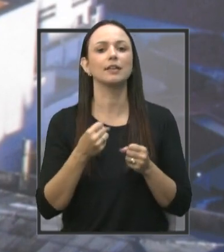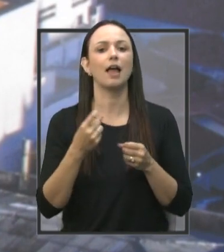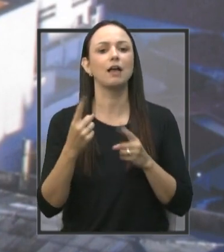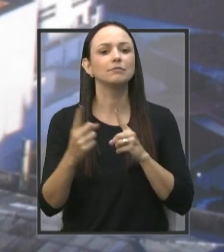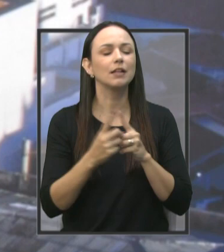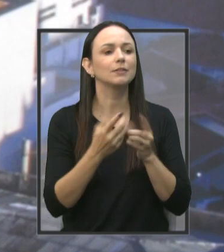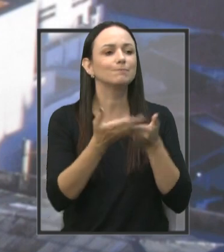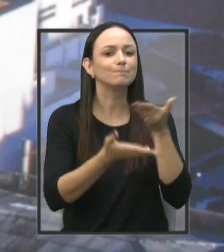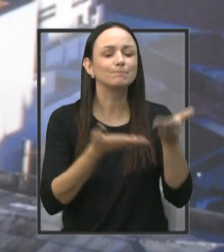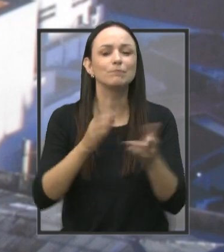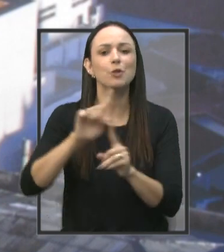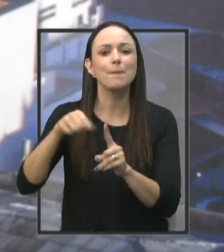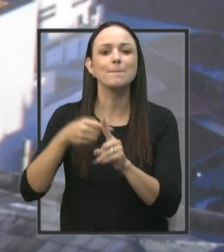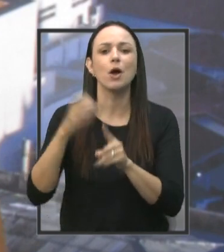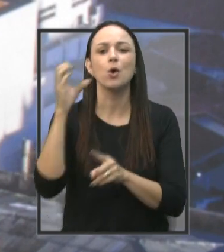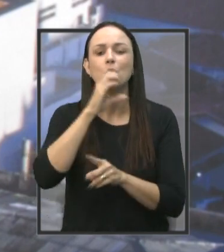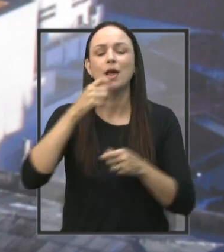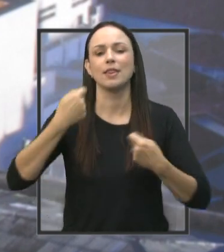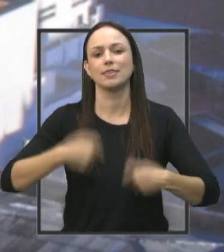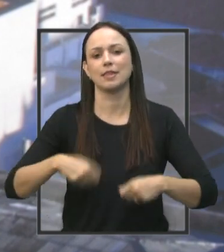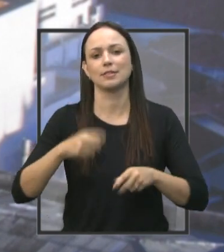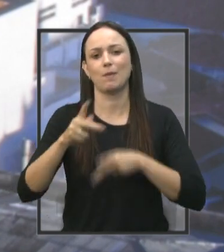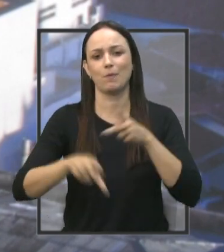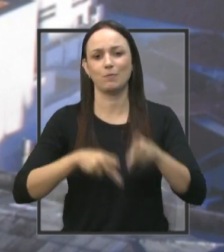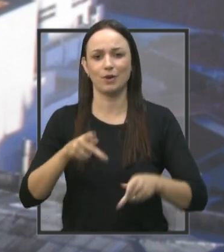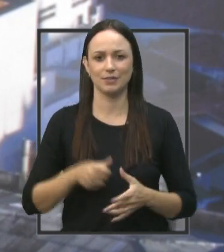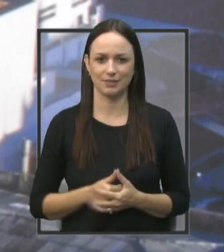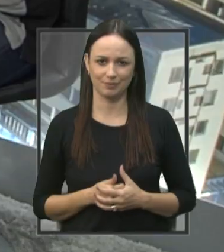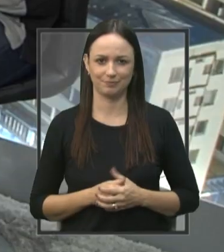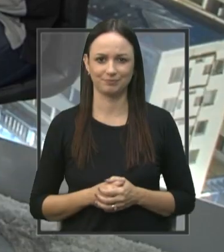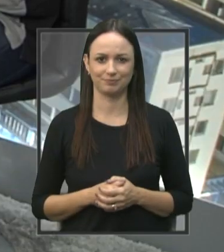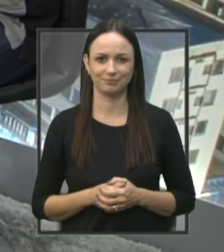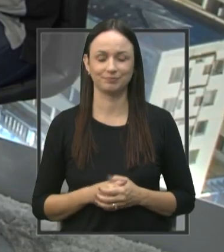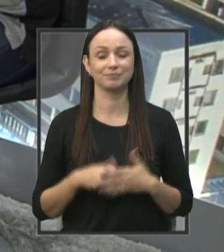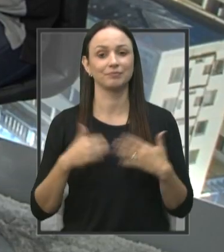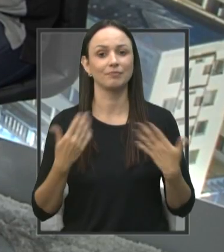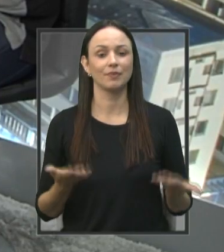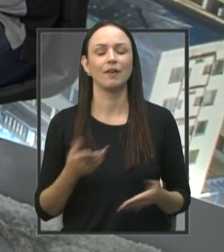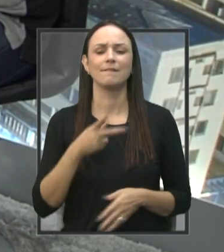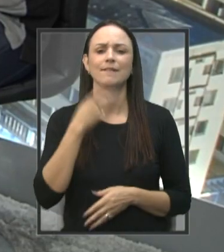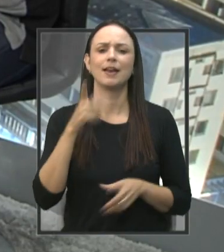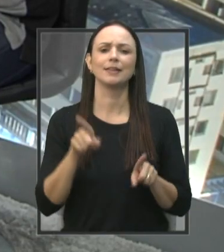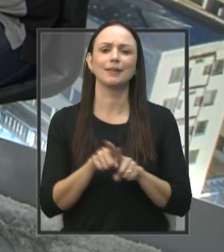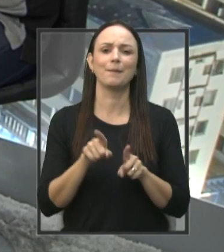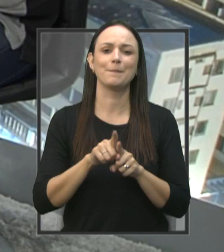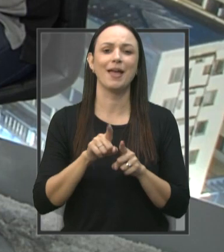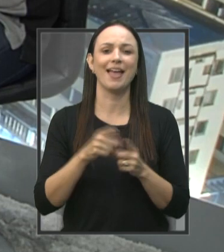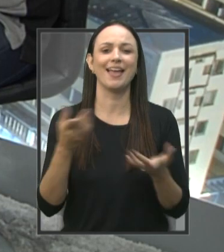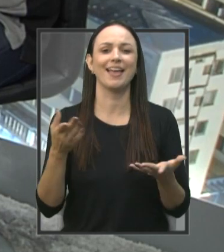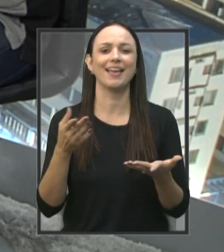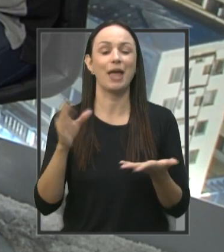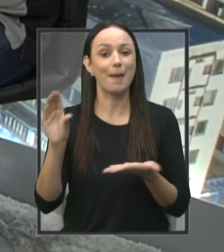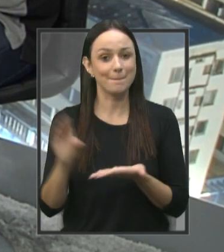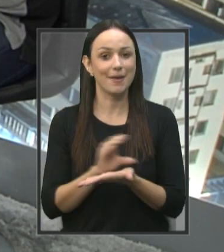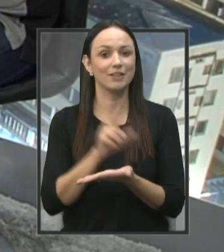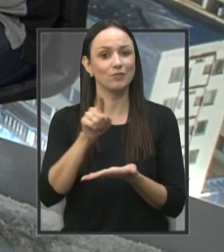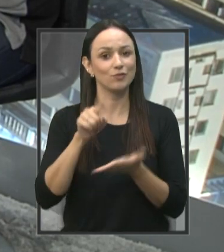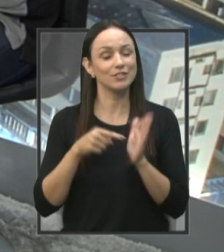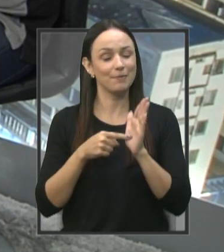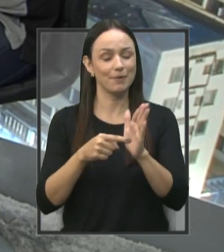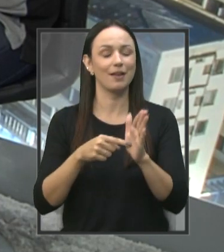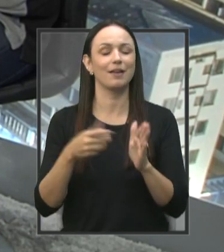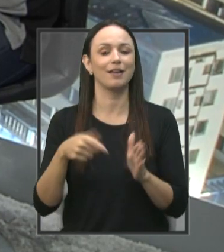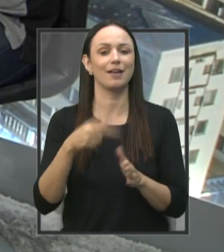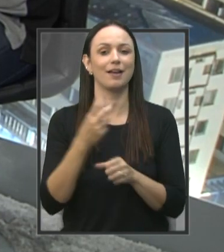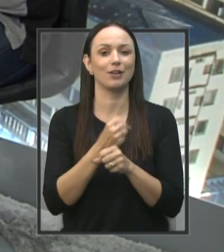atendendo aquilo que é mais urgente, aquilo que é mais necessário para a população. Bom, e vamos falar também sobre as emendas, né, que o senhor apresentou a esse